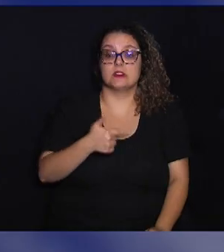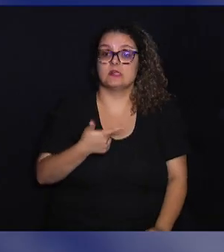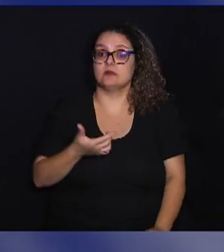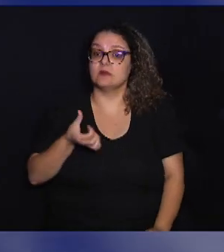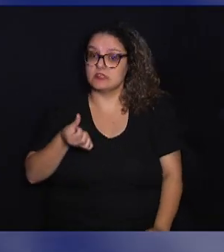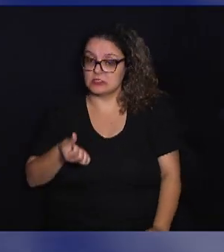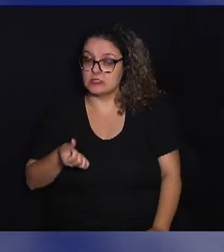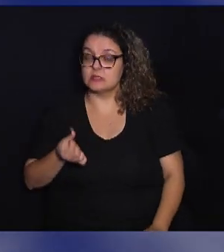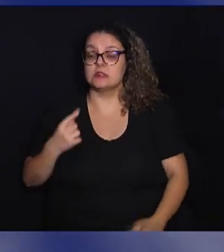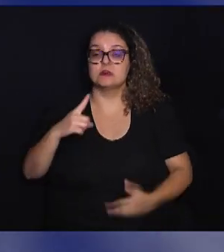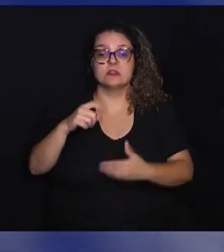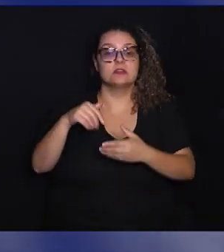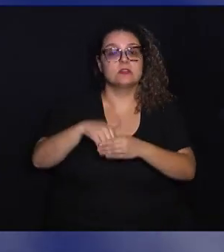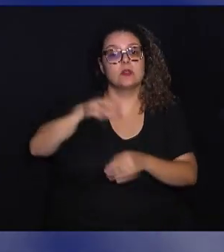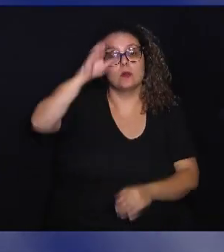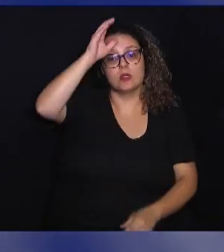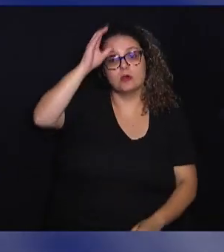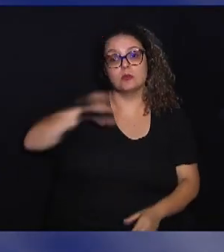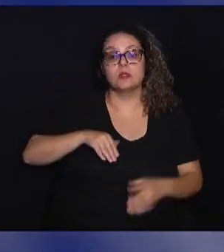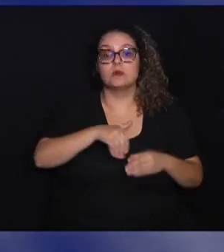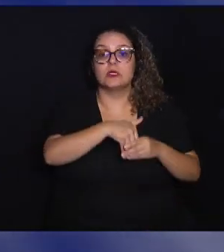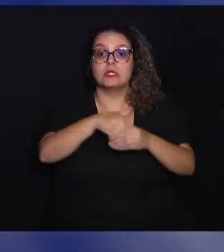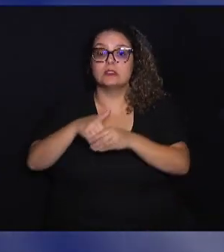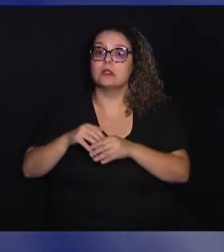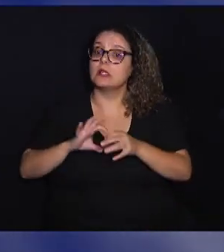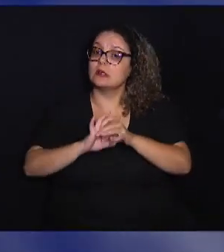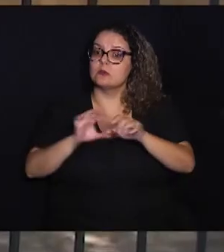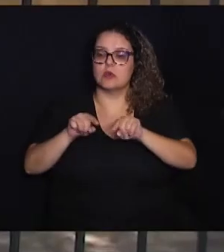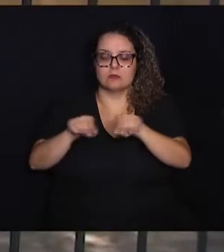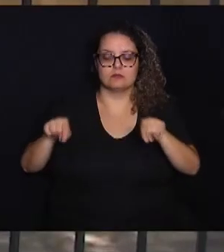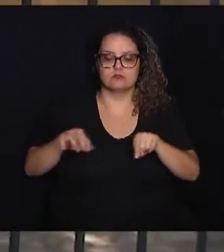884.726 eleitores estão aptos a irem às urnas.